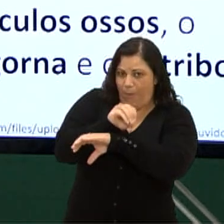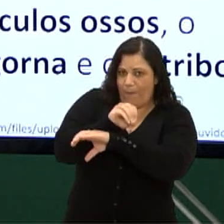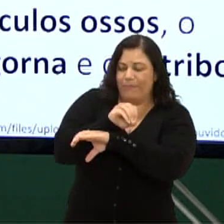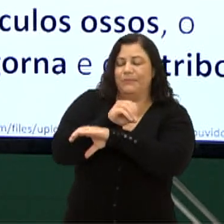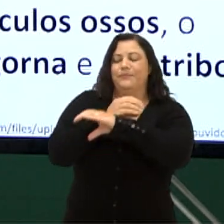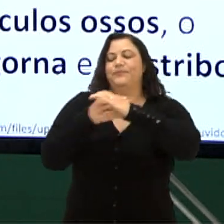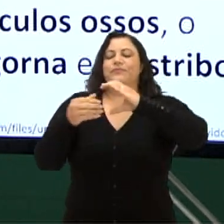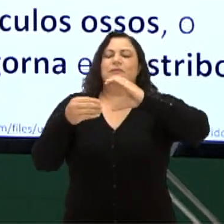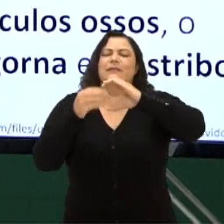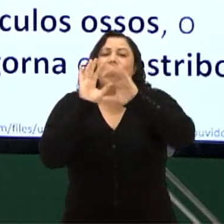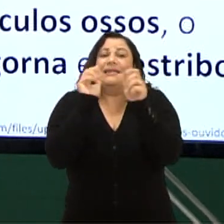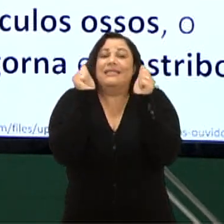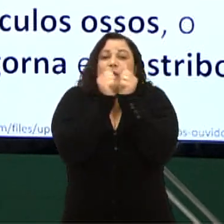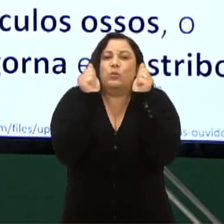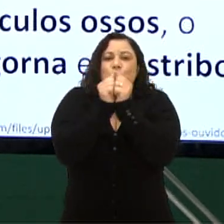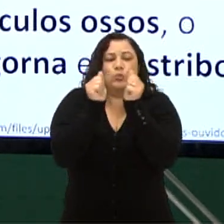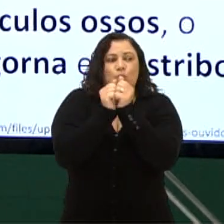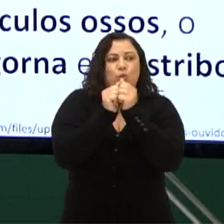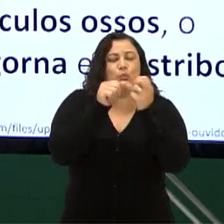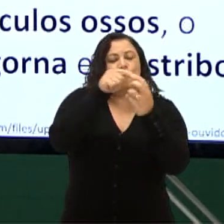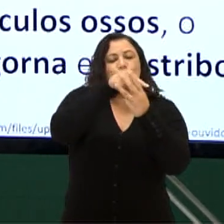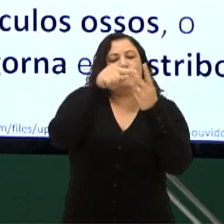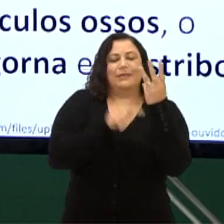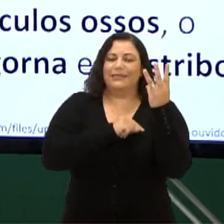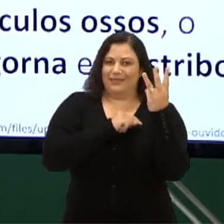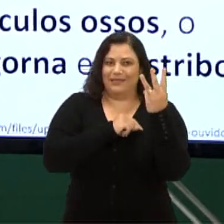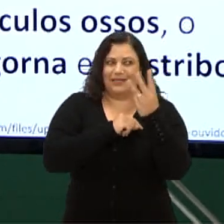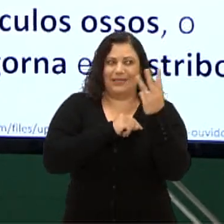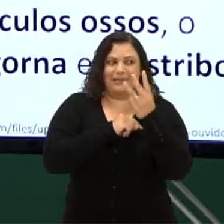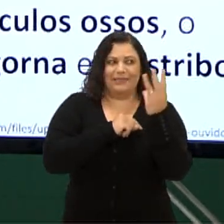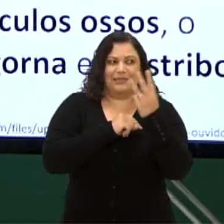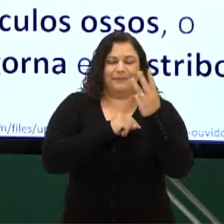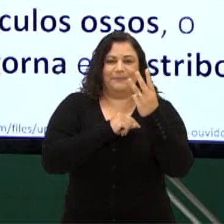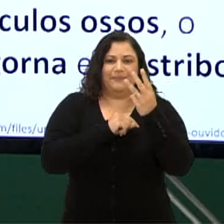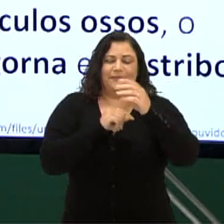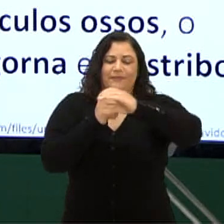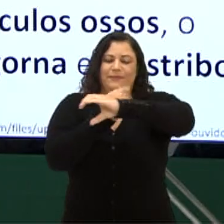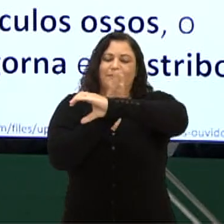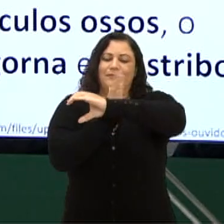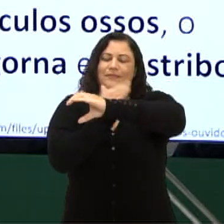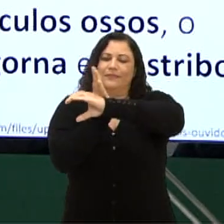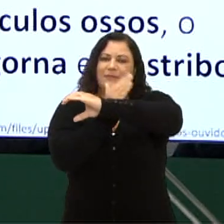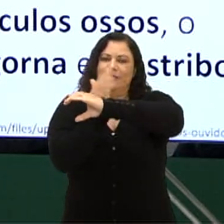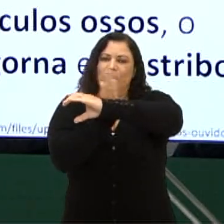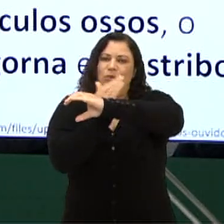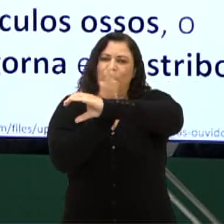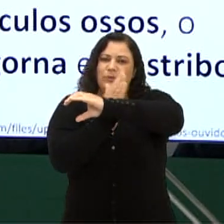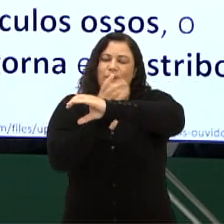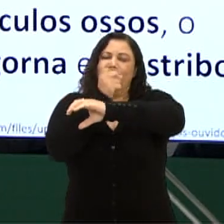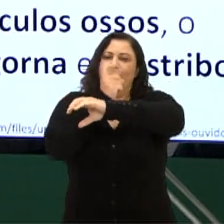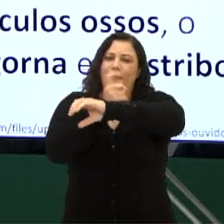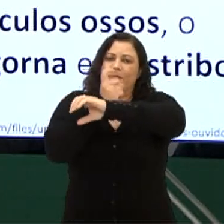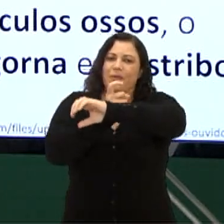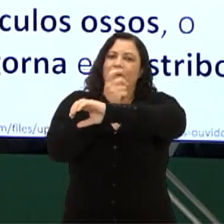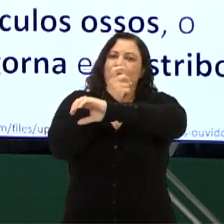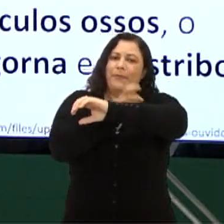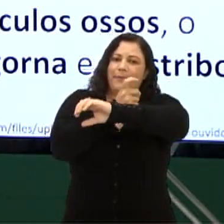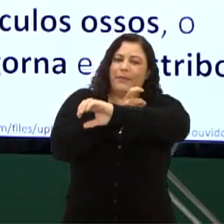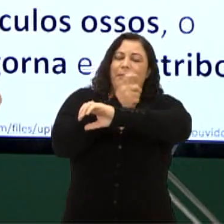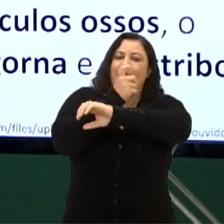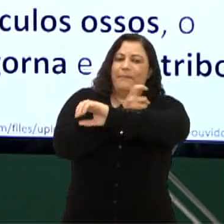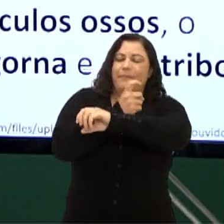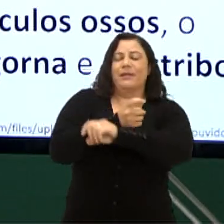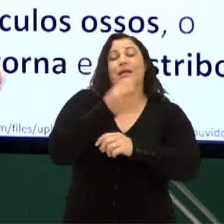Tá coladinho do lado o martelo. Esse ossinho vibra. Do lado dele tem a bigorna. Vibra também. E